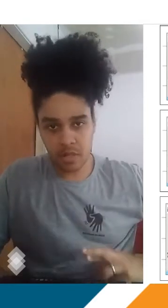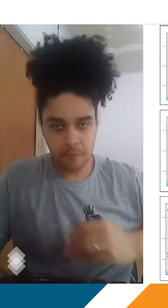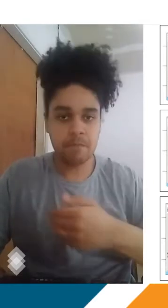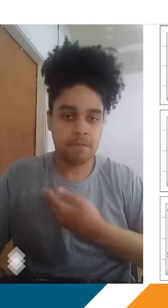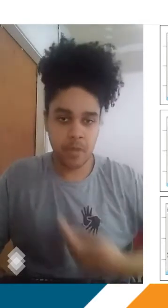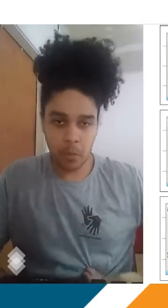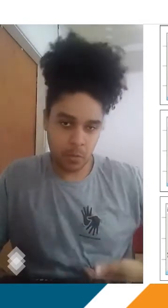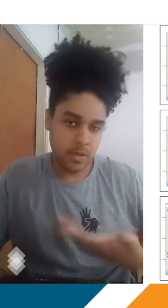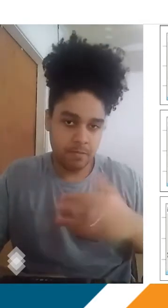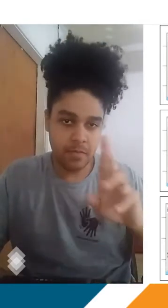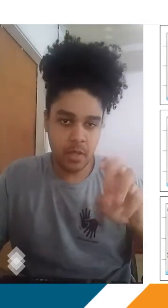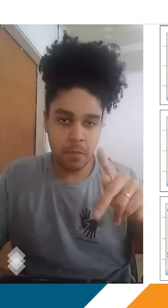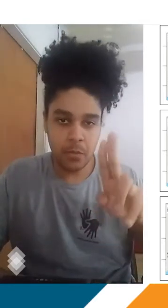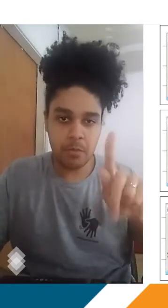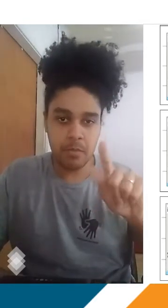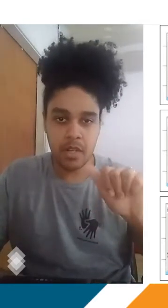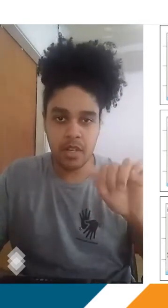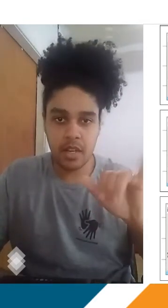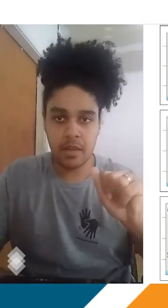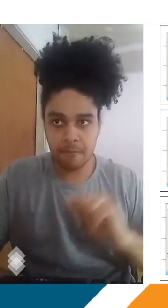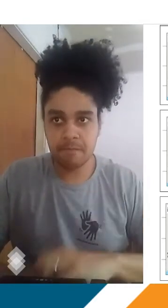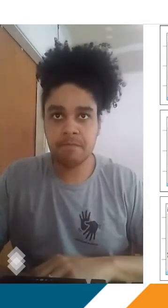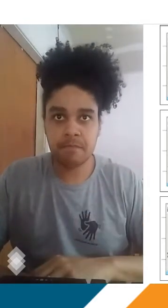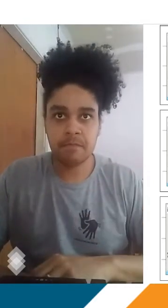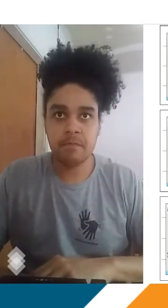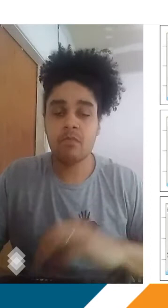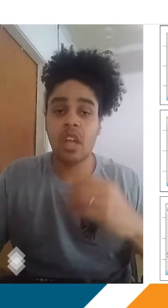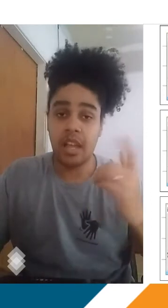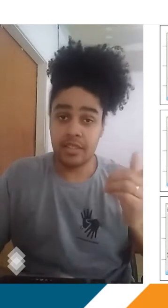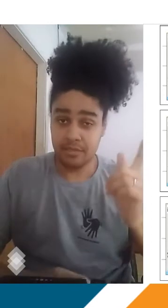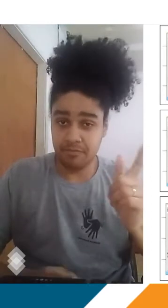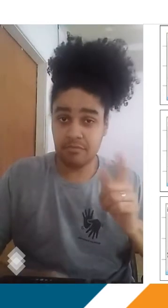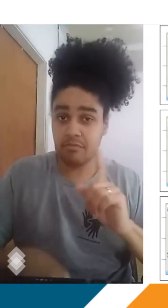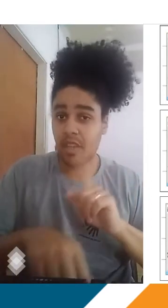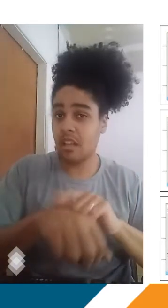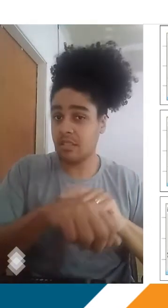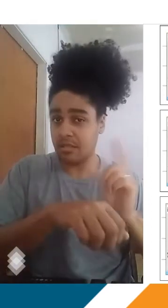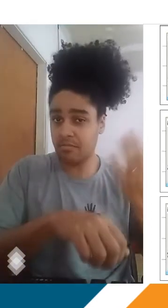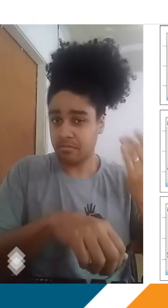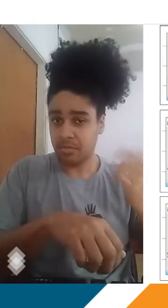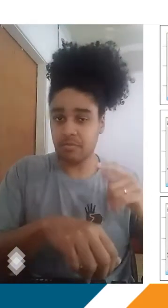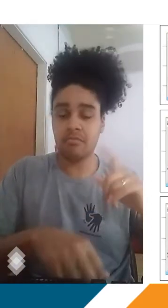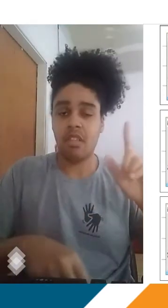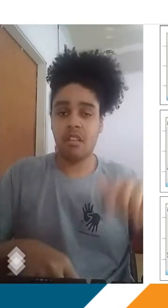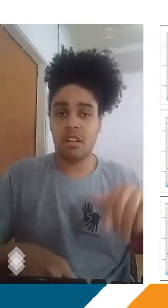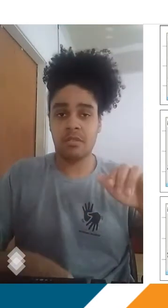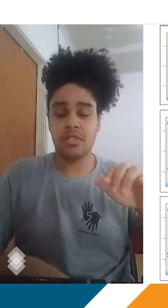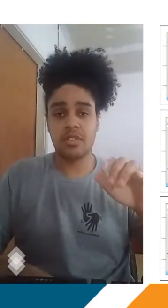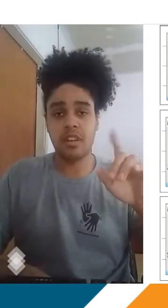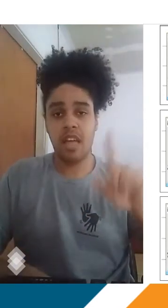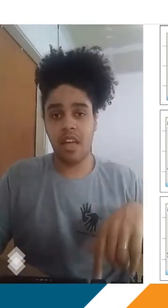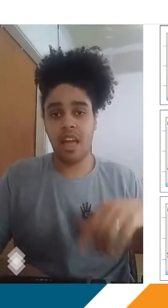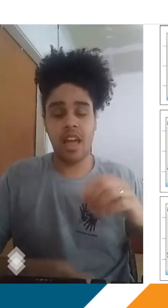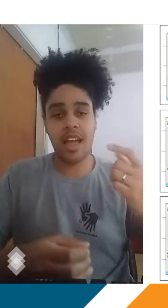para Estado. Contudo, o município neutro agora ele se torna Distrito Federal, vira a capital do Brasil. Em 1960, teremos